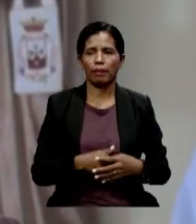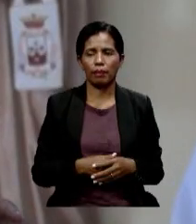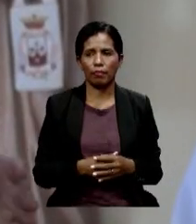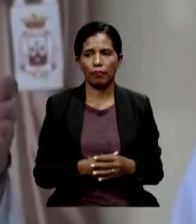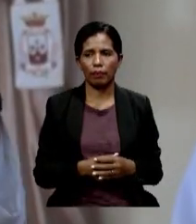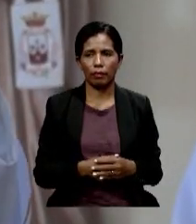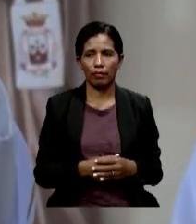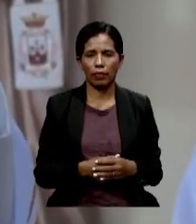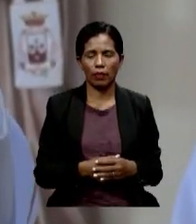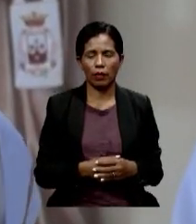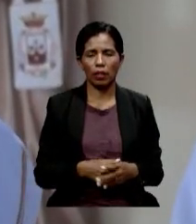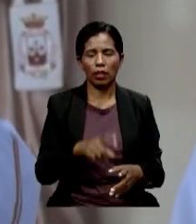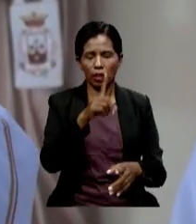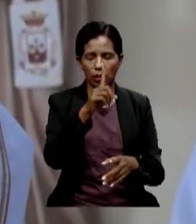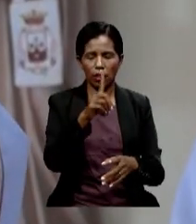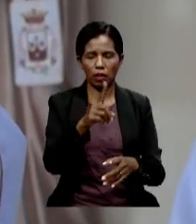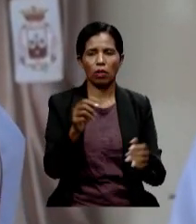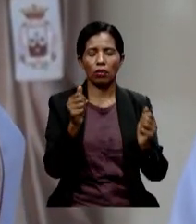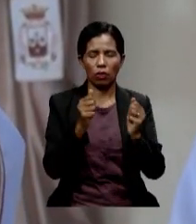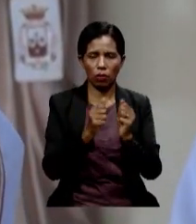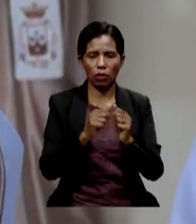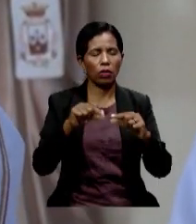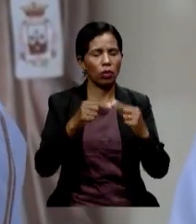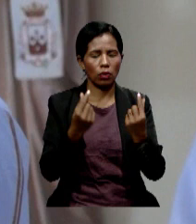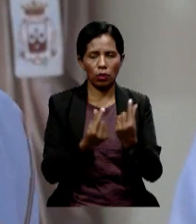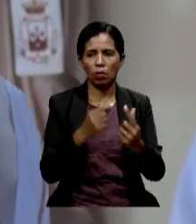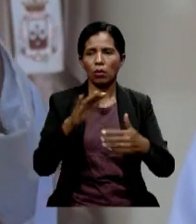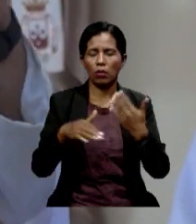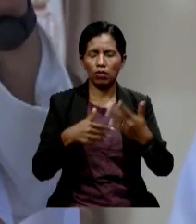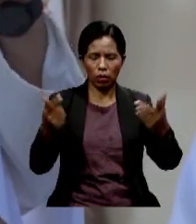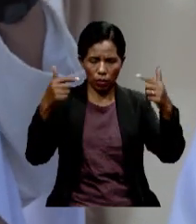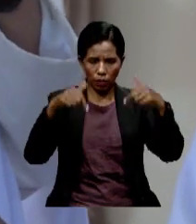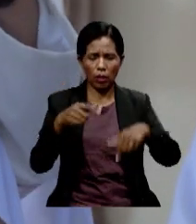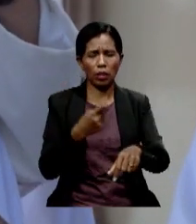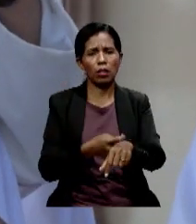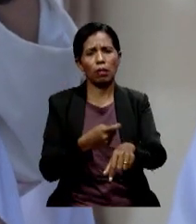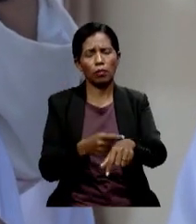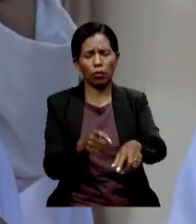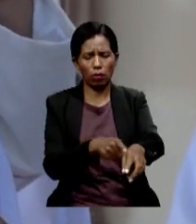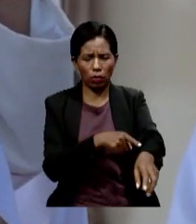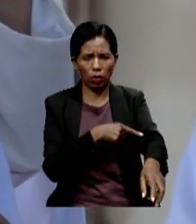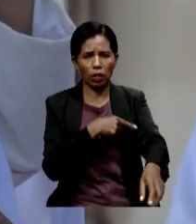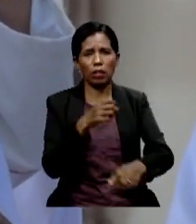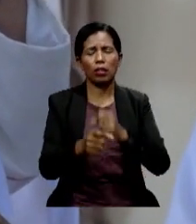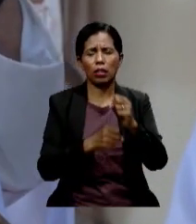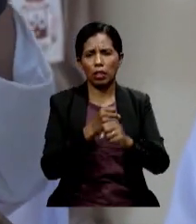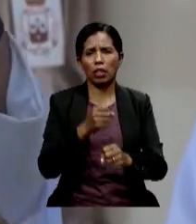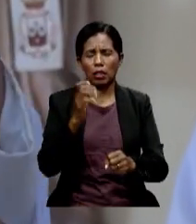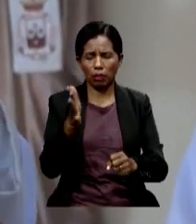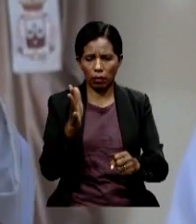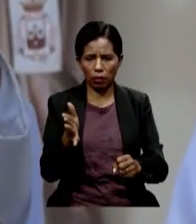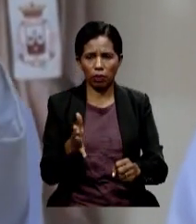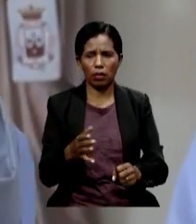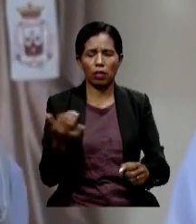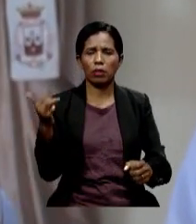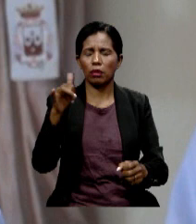Ne doni iya ida dey, nebe hon ini ya grupu tomak nebe siramai durante tempo naro kita ne nyalara durante 50 anos ne, atu